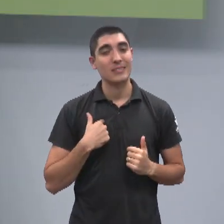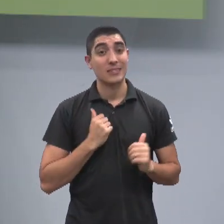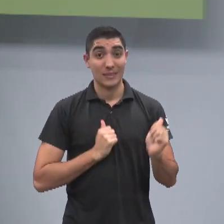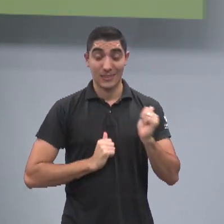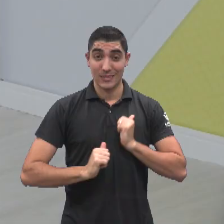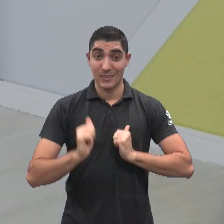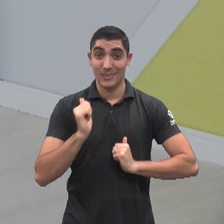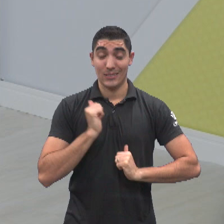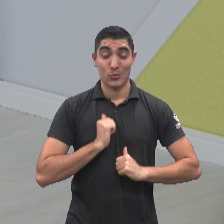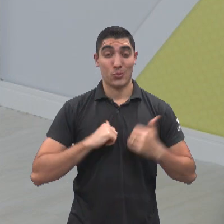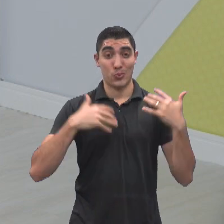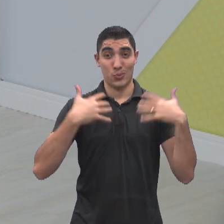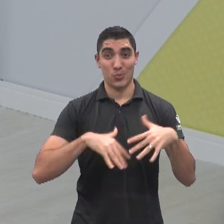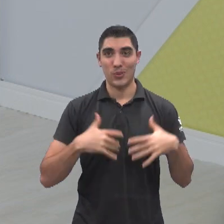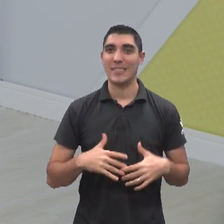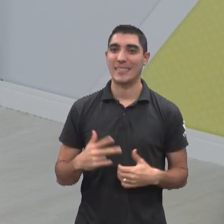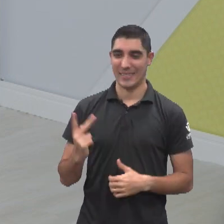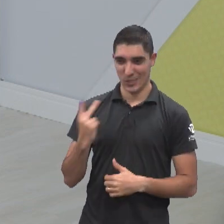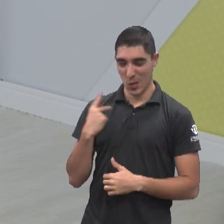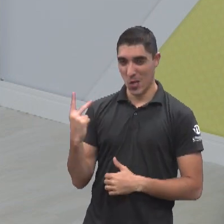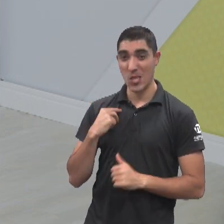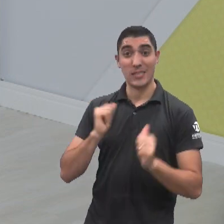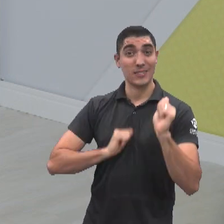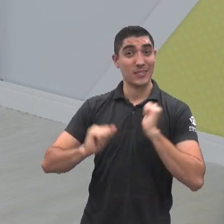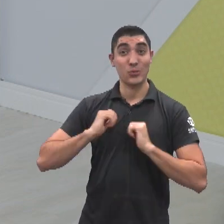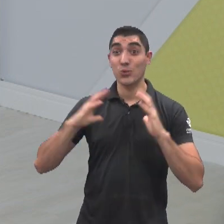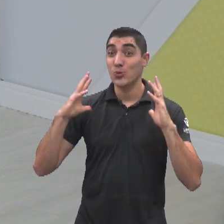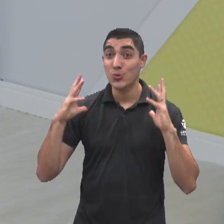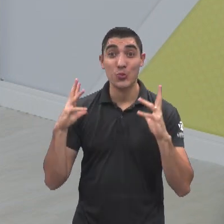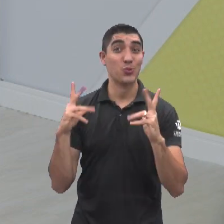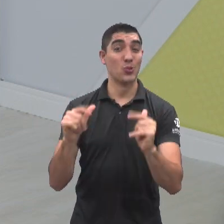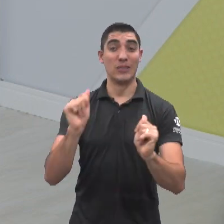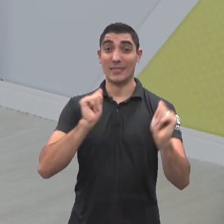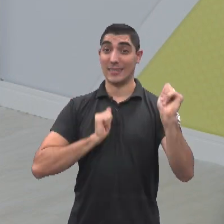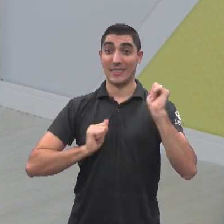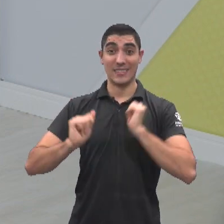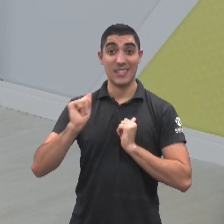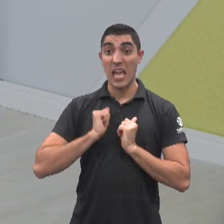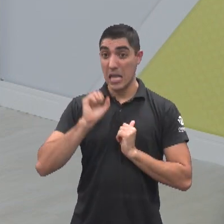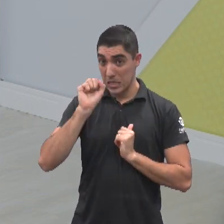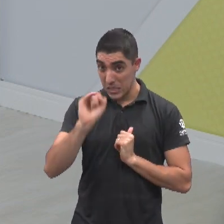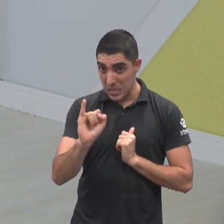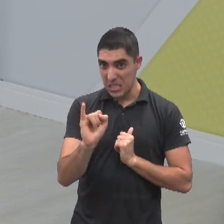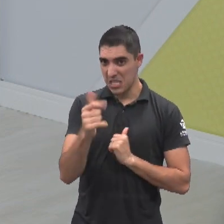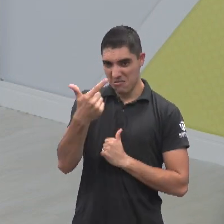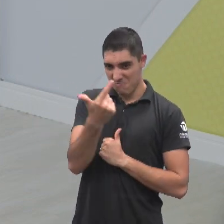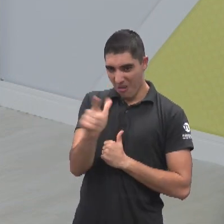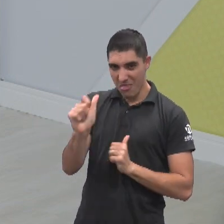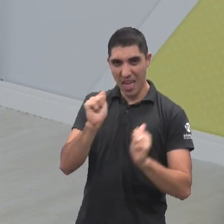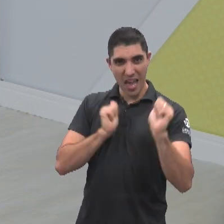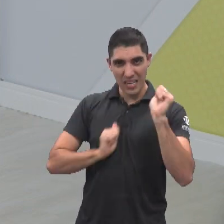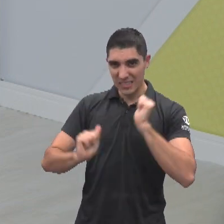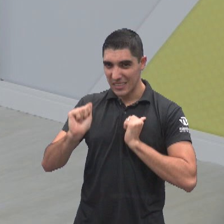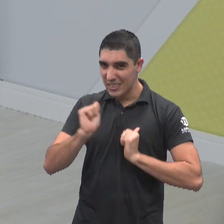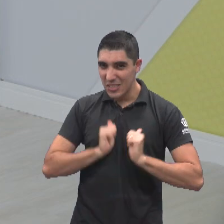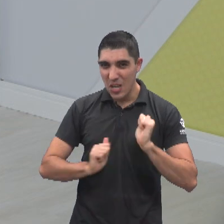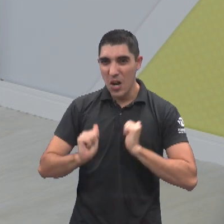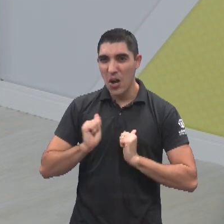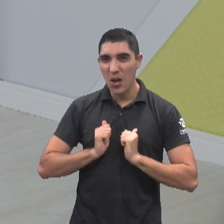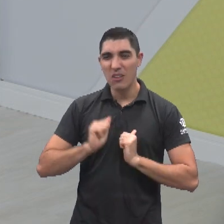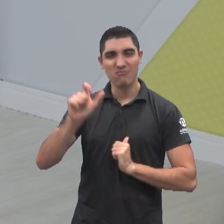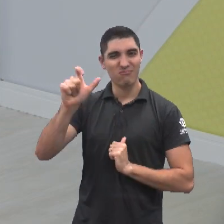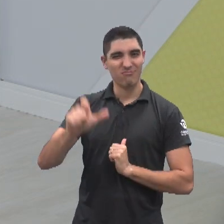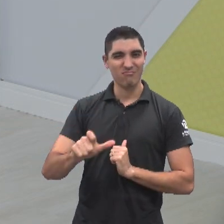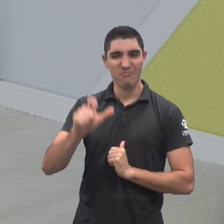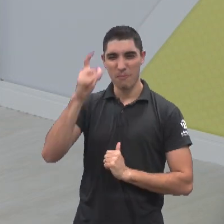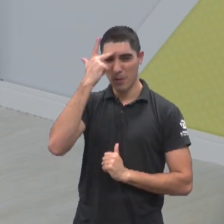ansioso. Estamos ansiosos. Quem não está ansioso pelo jogo São José e Taubaté, bom sujeito não é. E